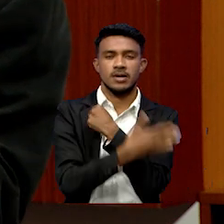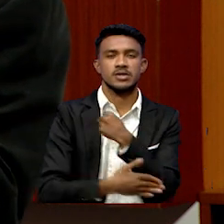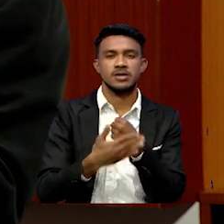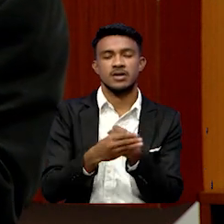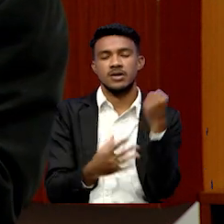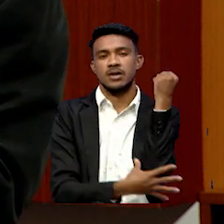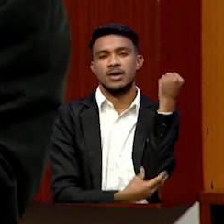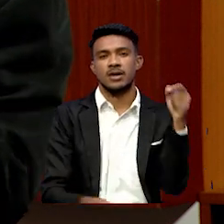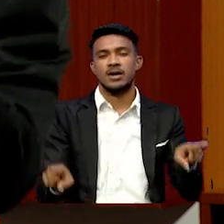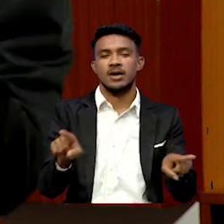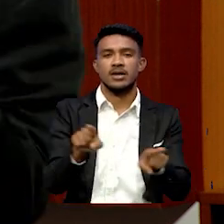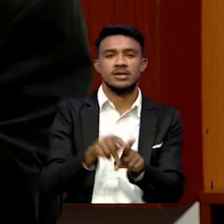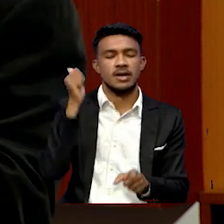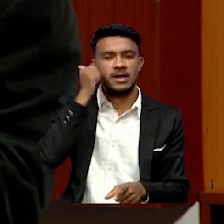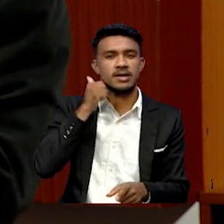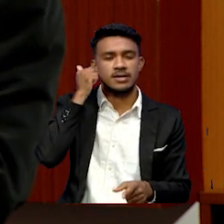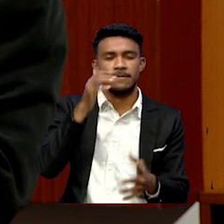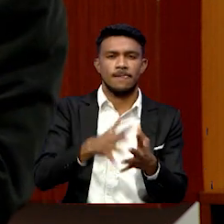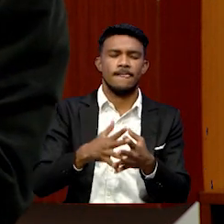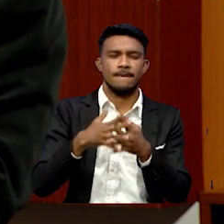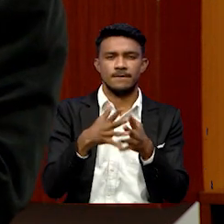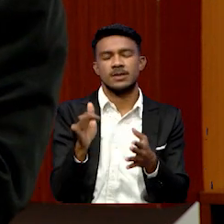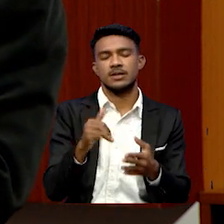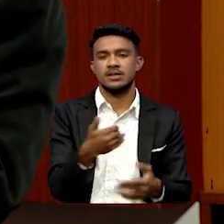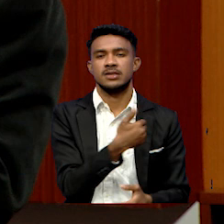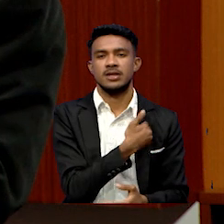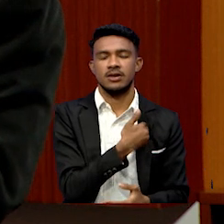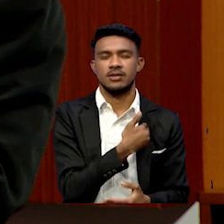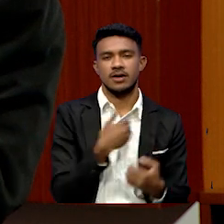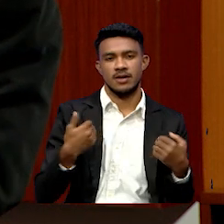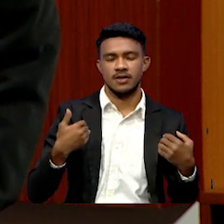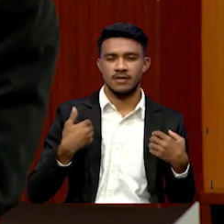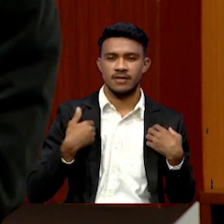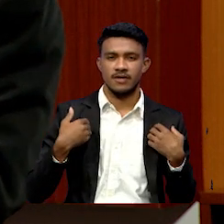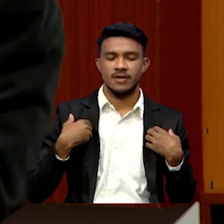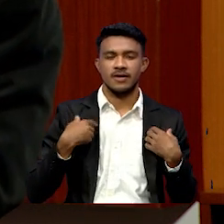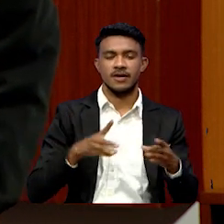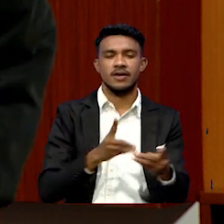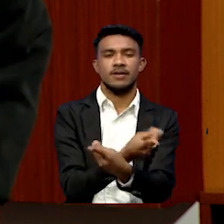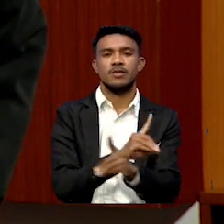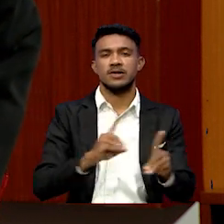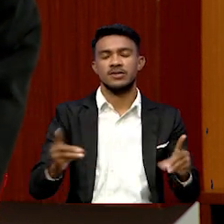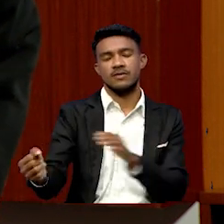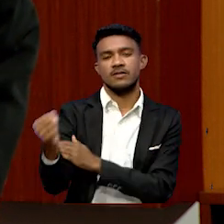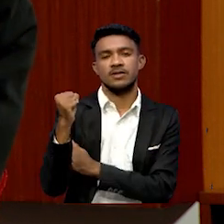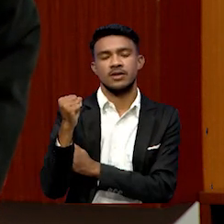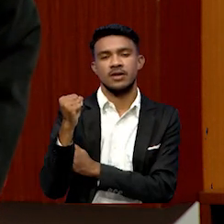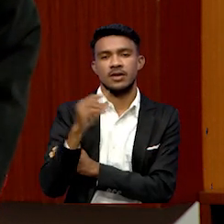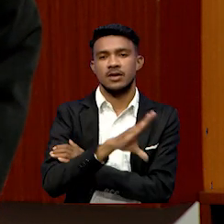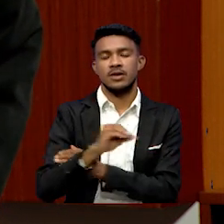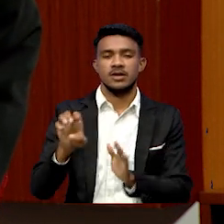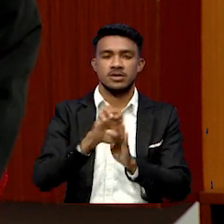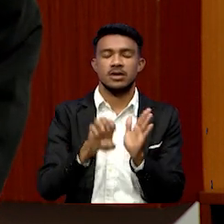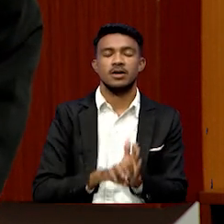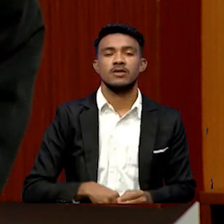Ásia, ou América Latina, não é bem, mas se dá a tradição forte e a democracia, Estado foi apoio para